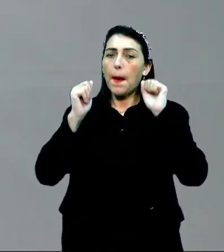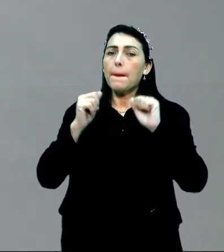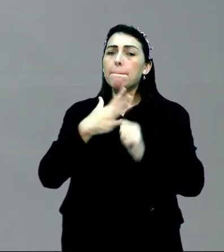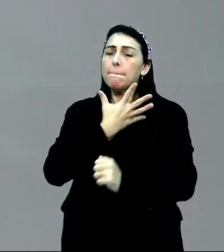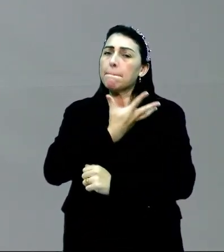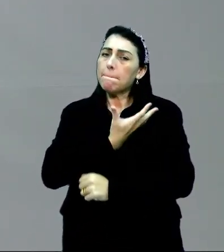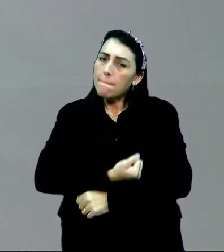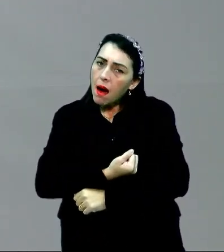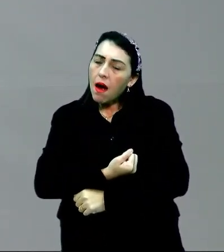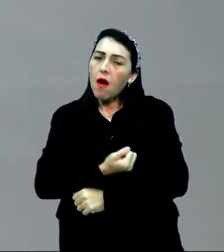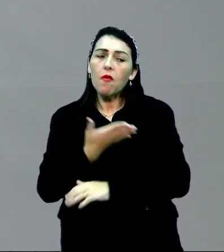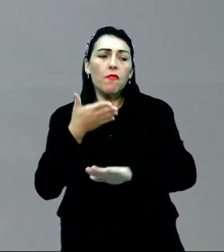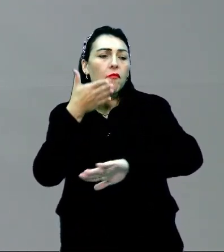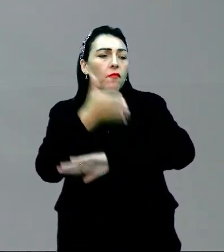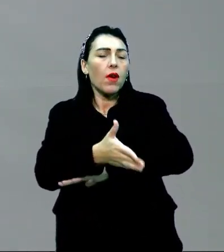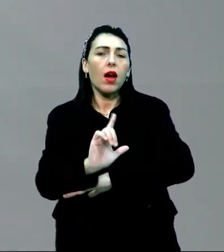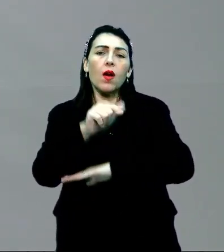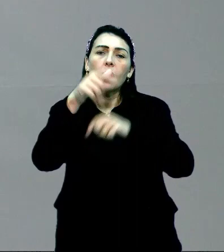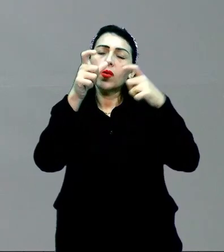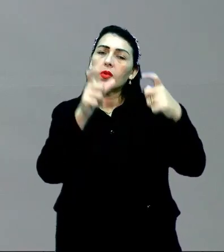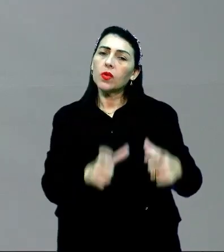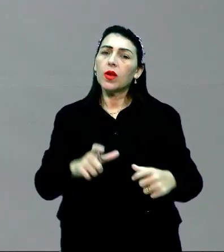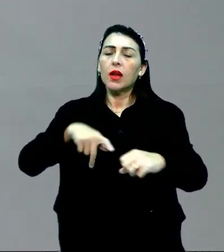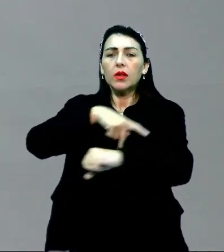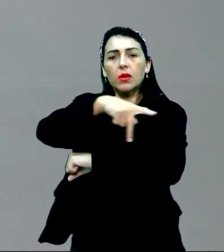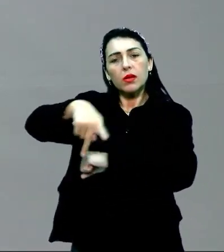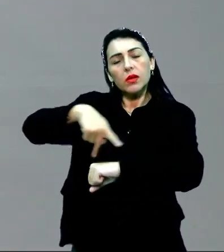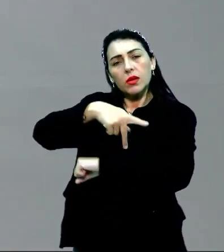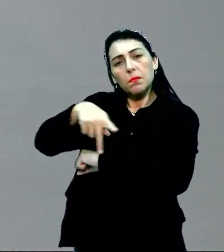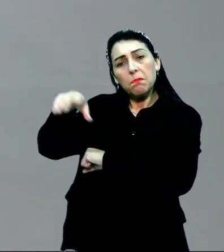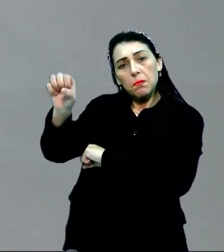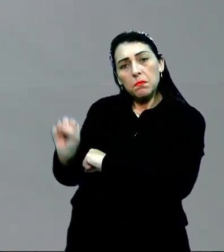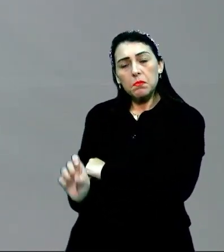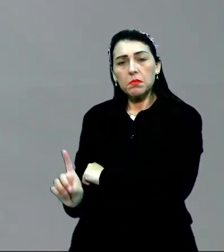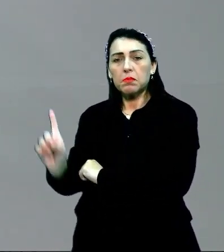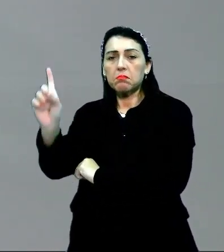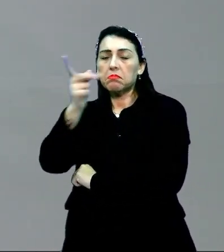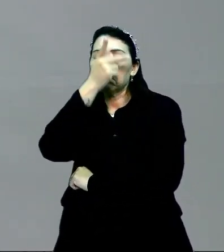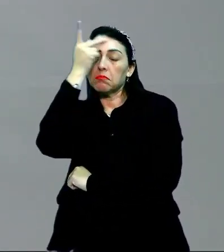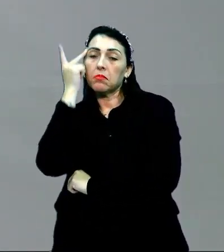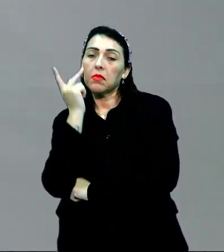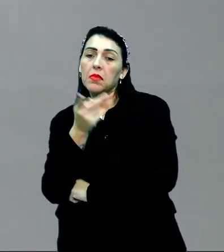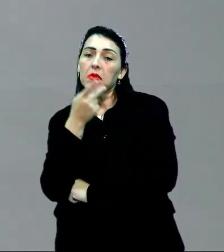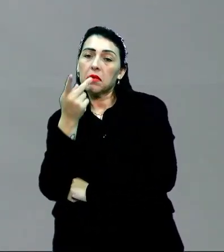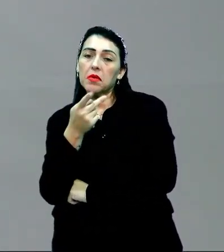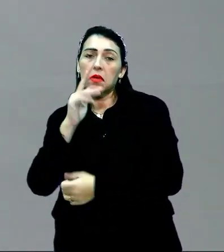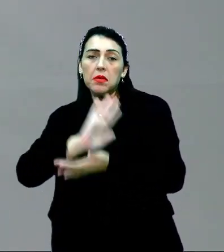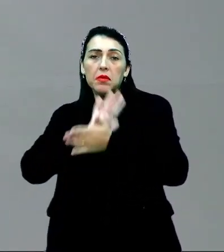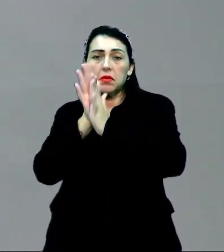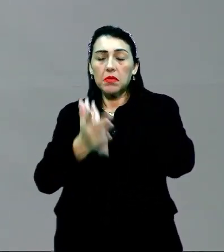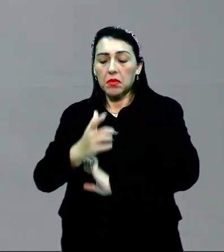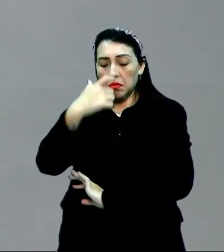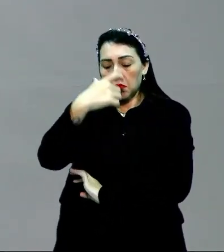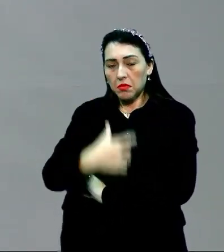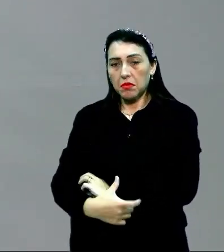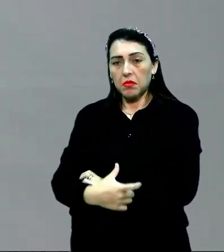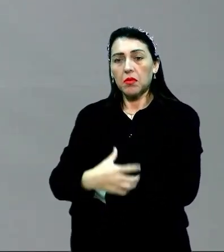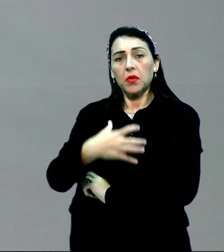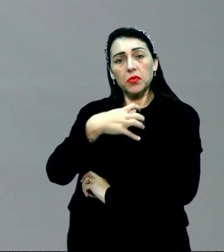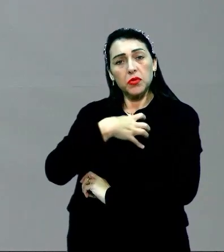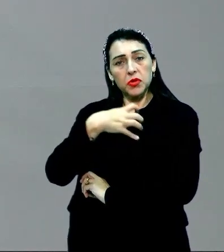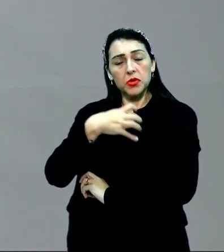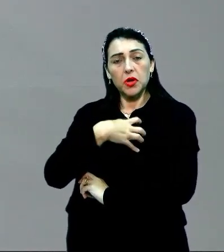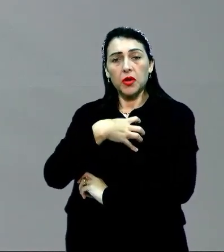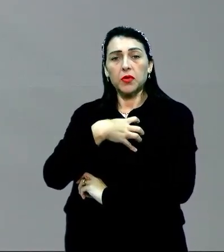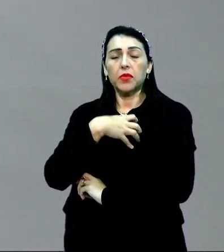quando a gente vai outro local aí do país né lá pelo Sudeste e as pessoas elas discriminam o nosso Nossa maneira